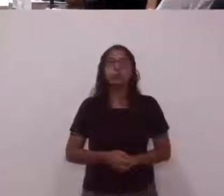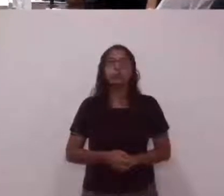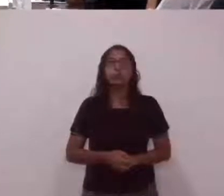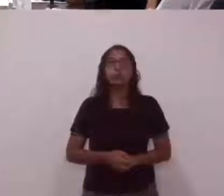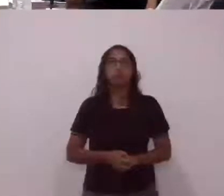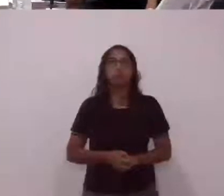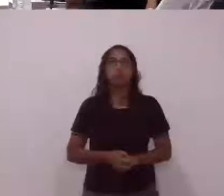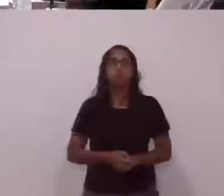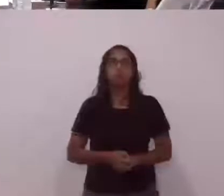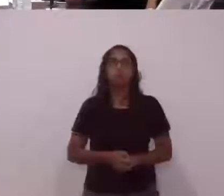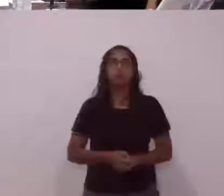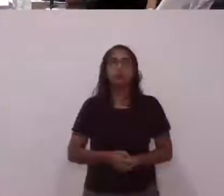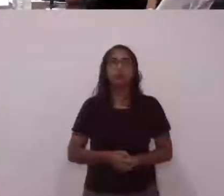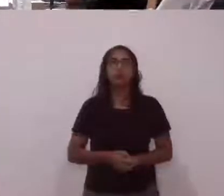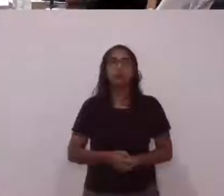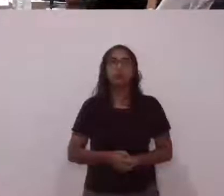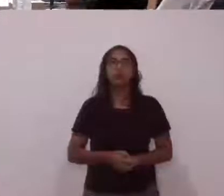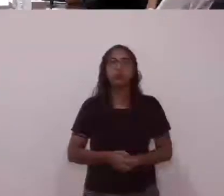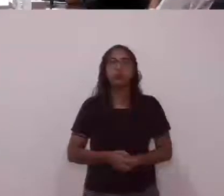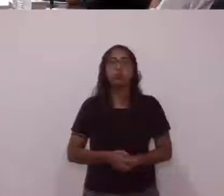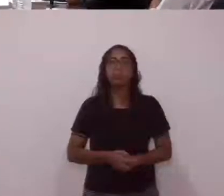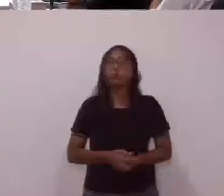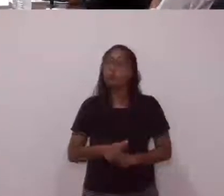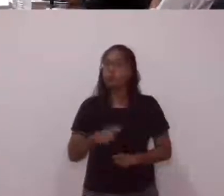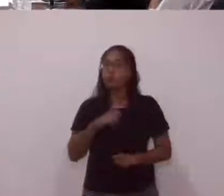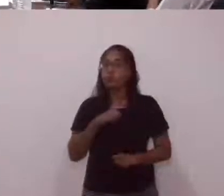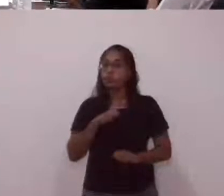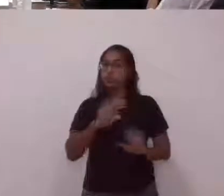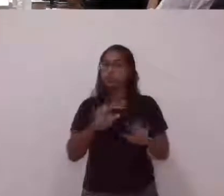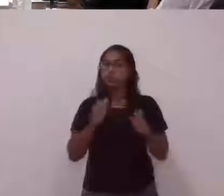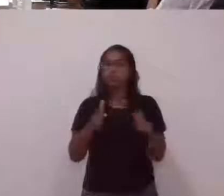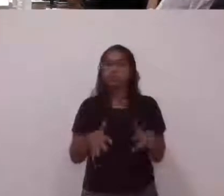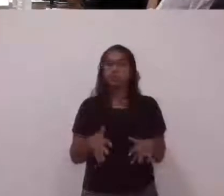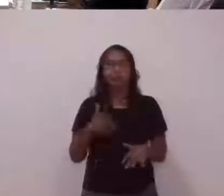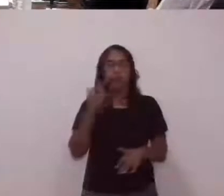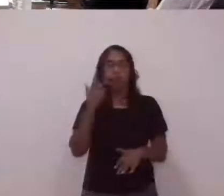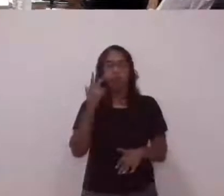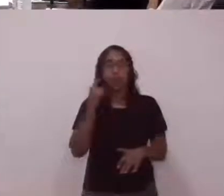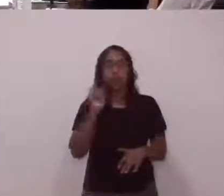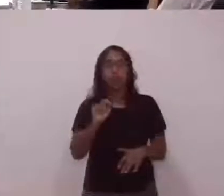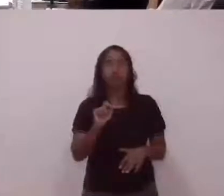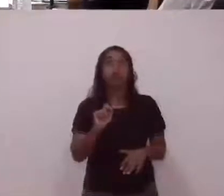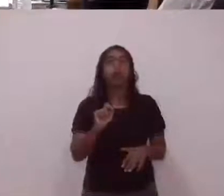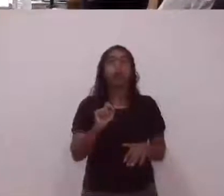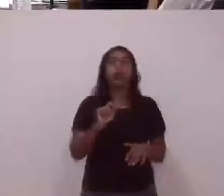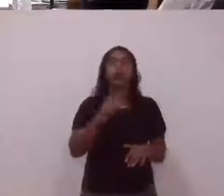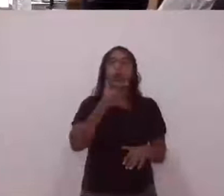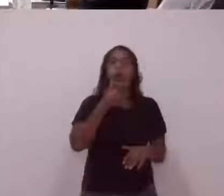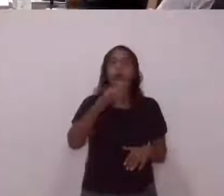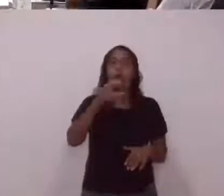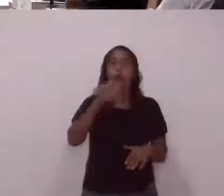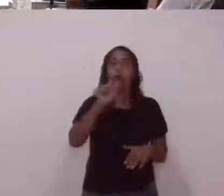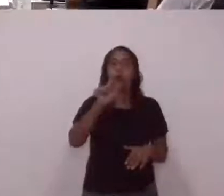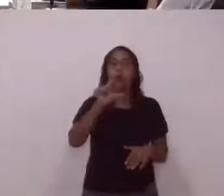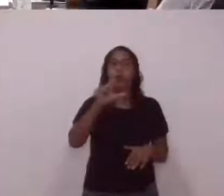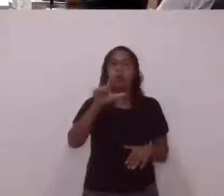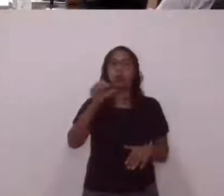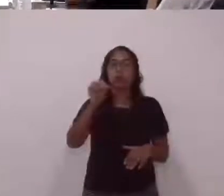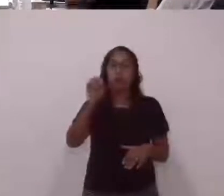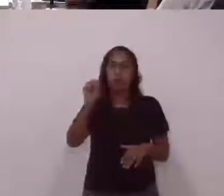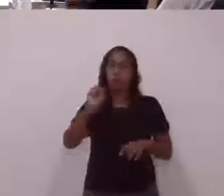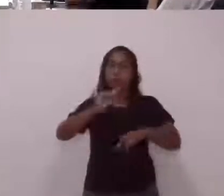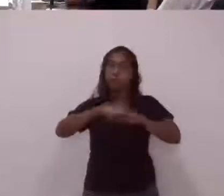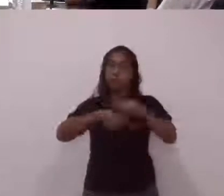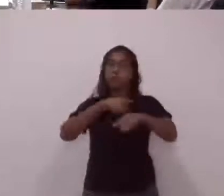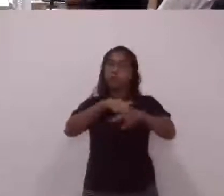deixa eu explicar olha existe o rito normal o Carlinhos ele está de posta a denúncia ele está na casa e ele vai ser chamado